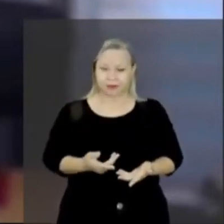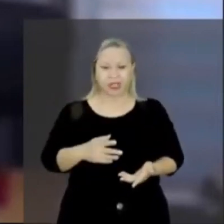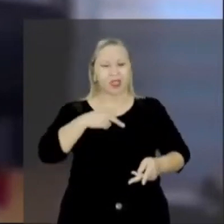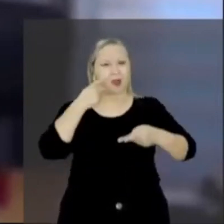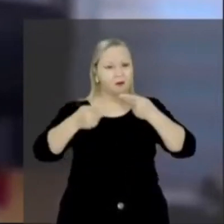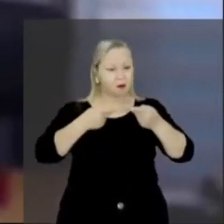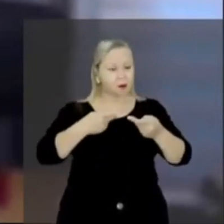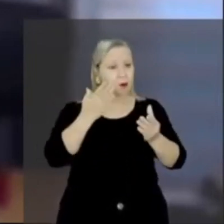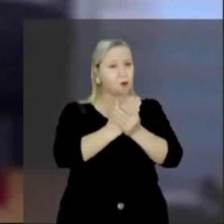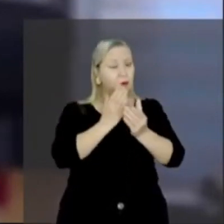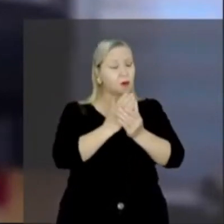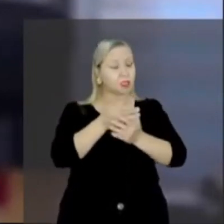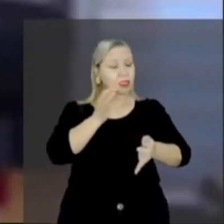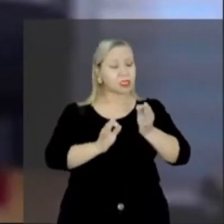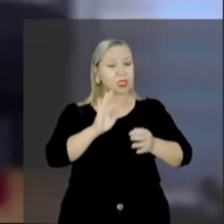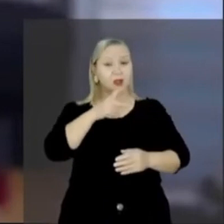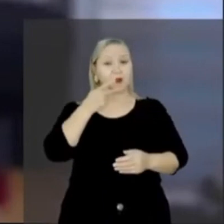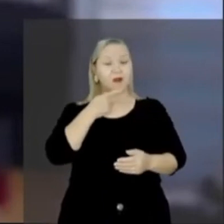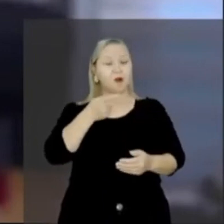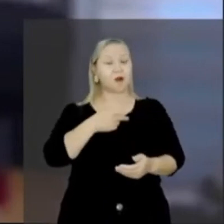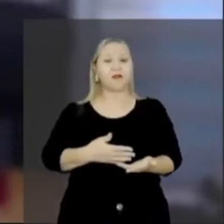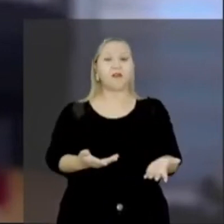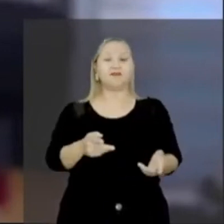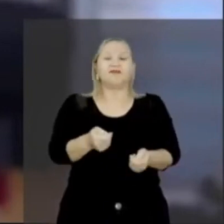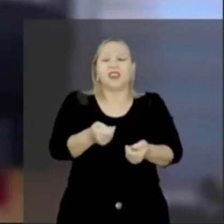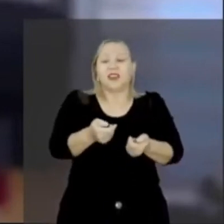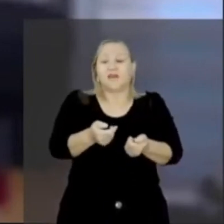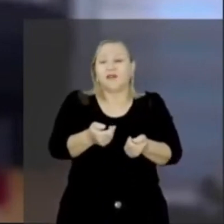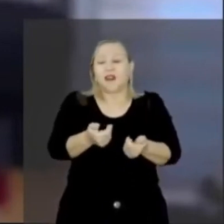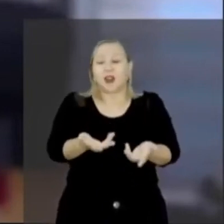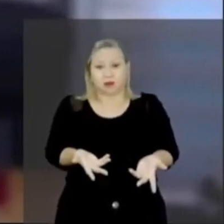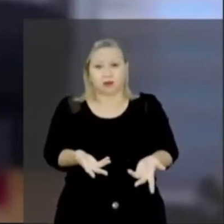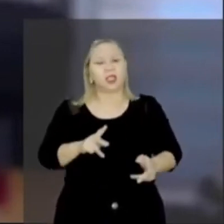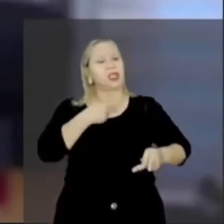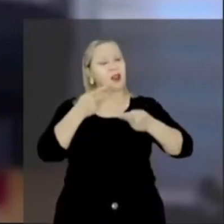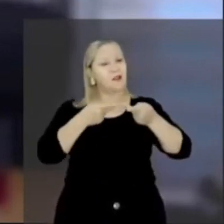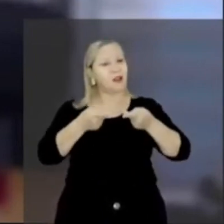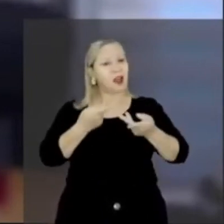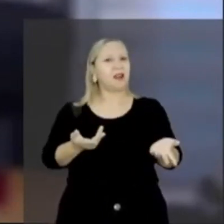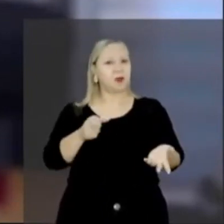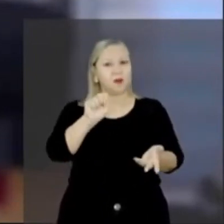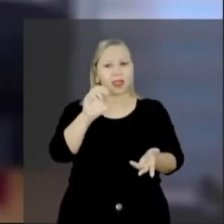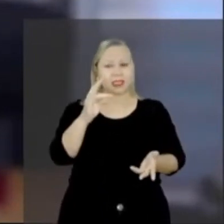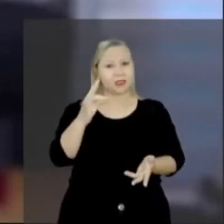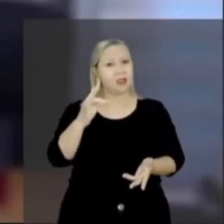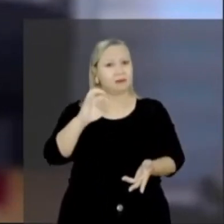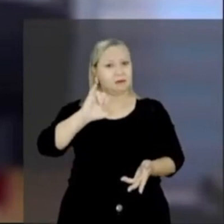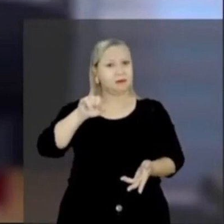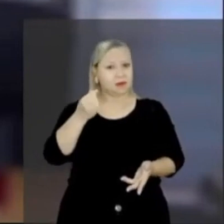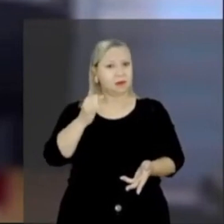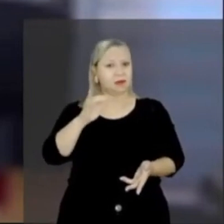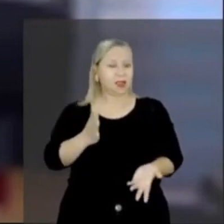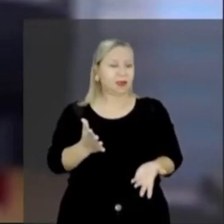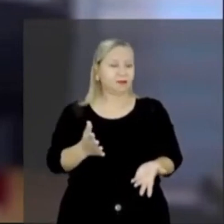4.400.000 postos de trabalho. É verdade que deram um desfalque no Estado de 58 bilhões de reais que deixou de ser arrecadado pelas